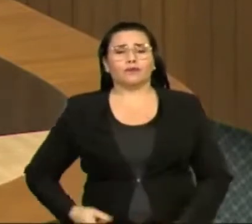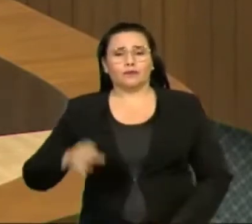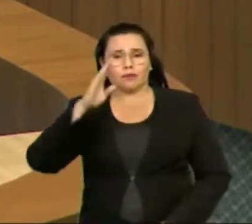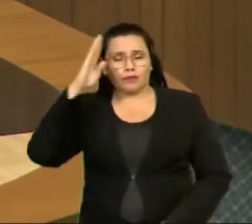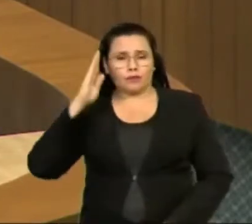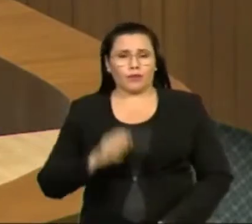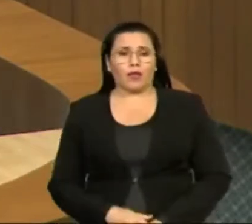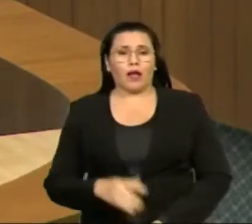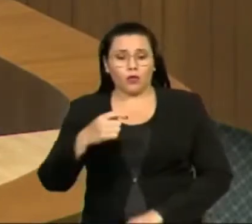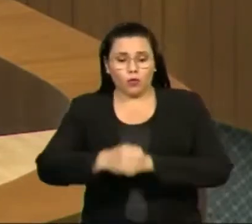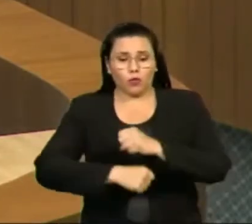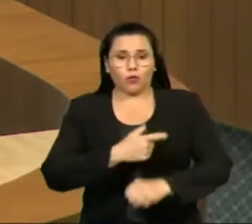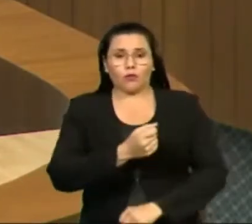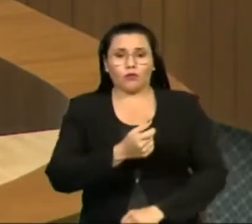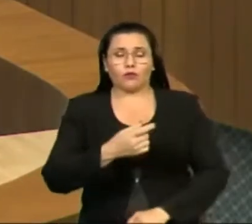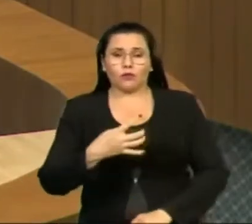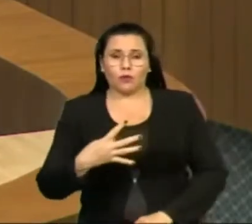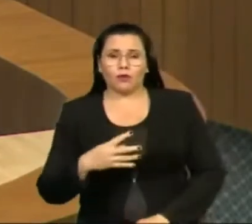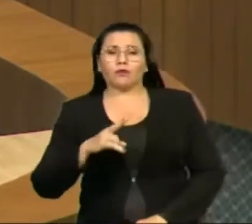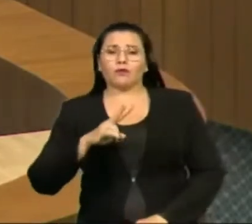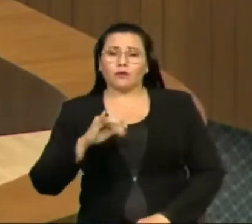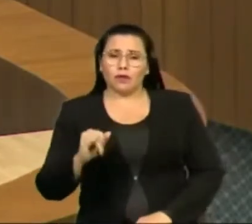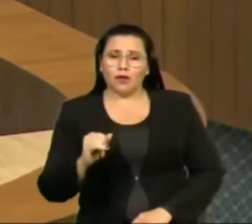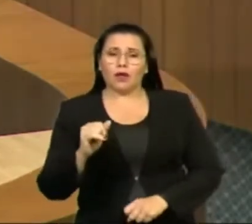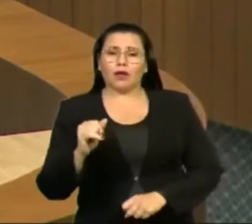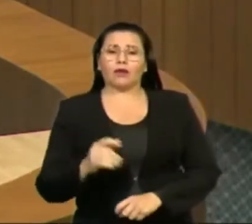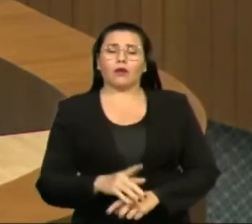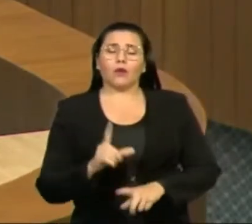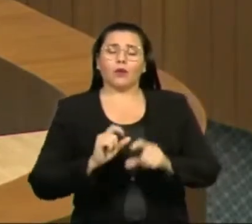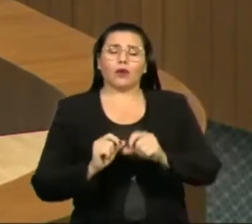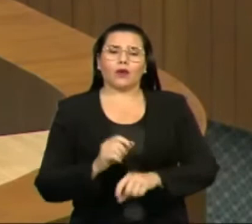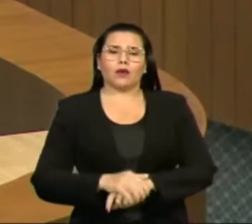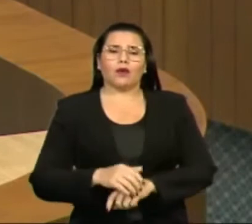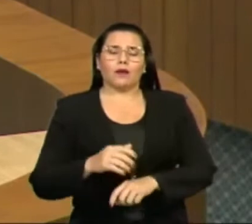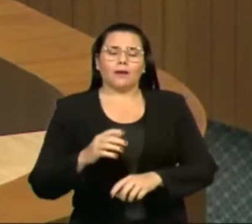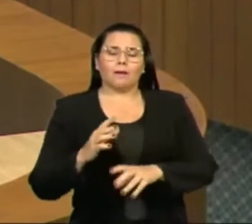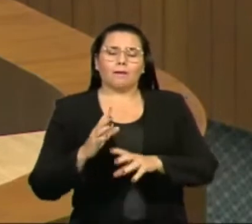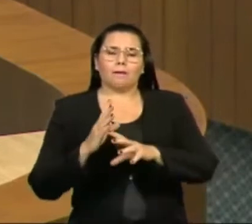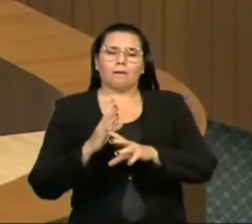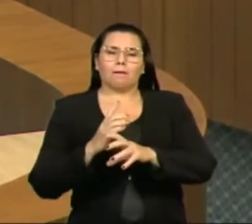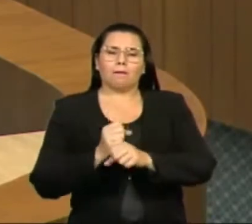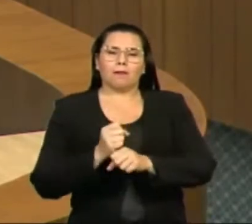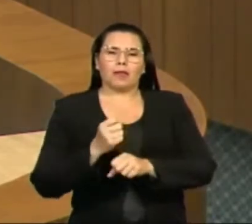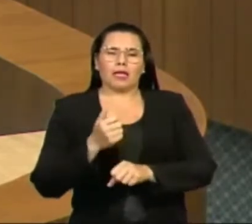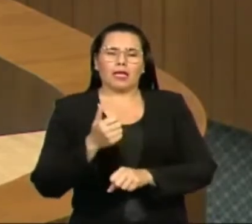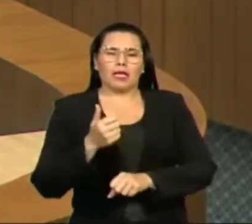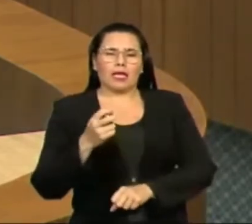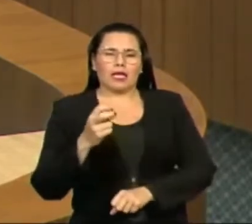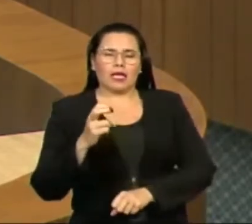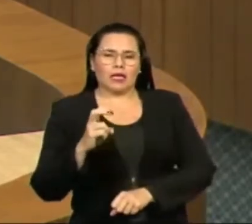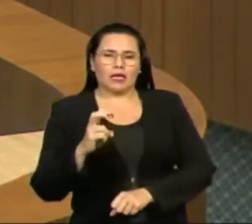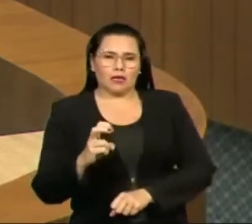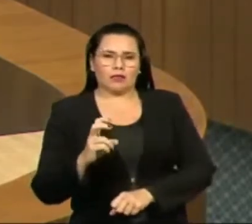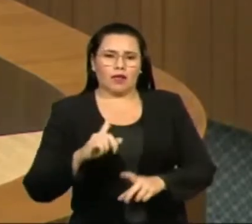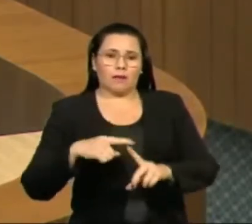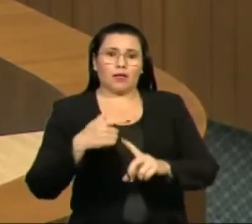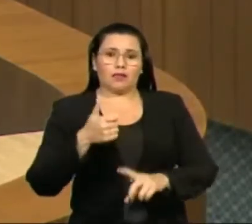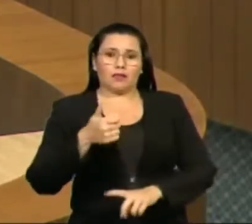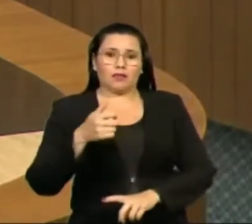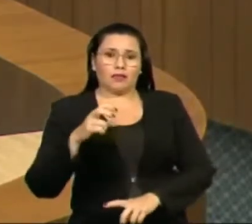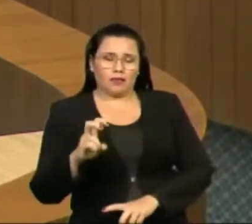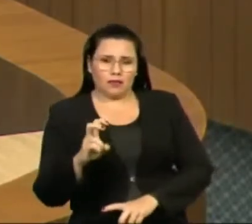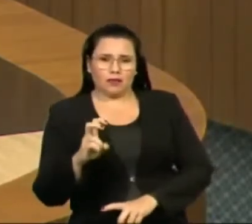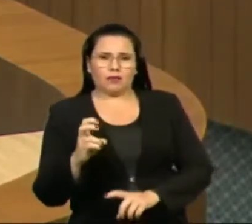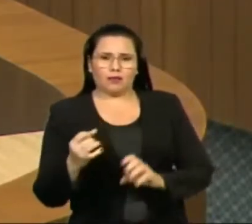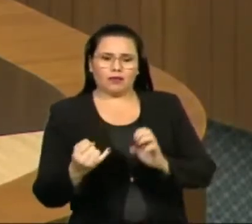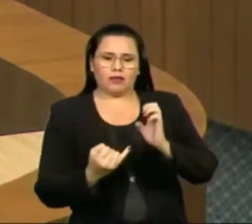unidades. E uma eu tive a felicidade de que o governador anunciasse que vai ser implantado na minha cidade de Grajaú. Então, 15 unidades do IEMA